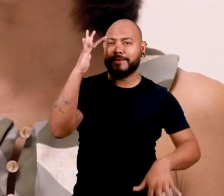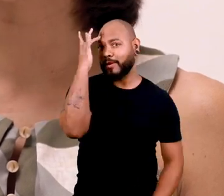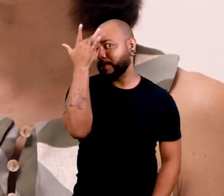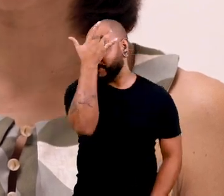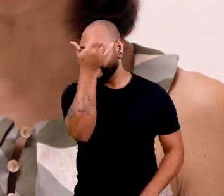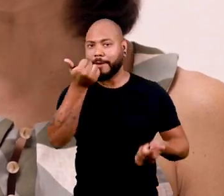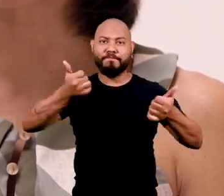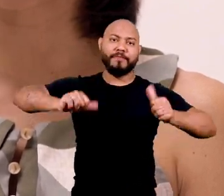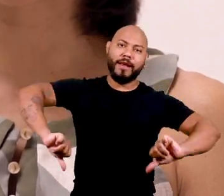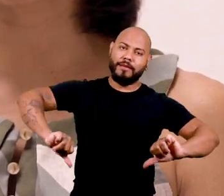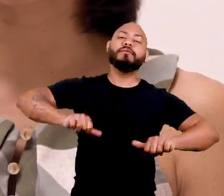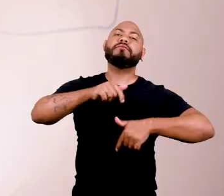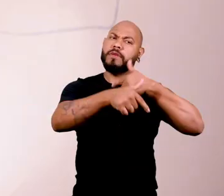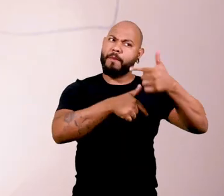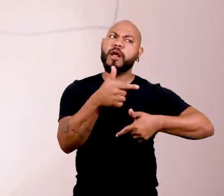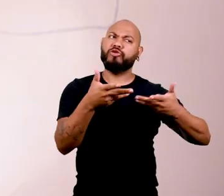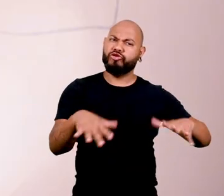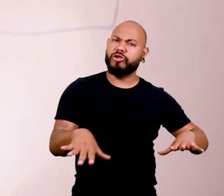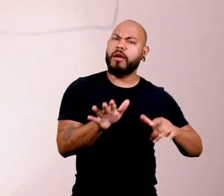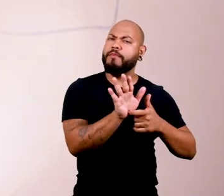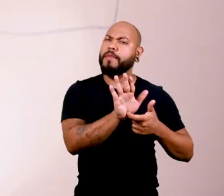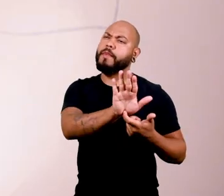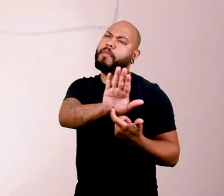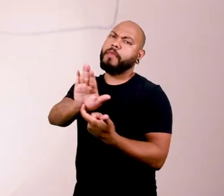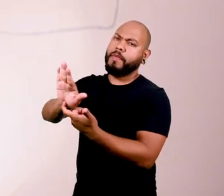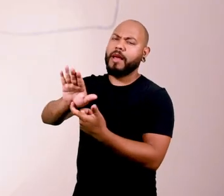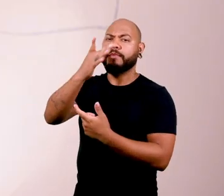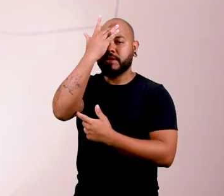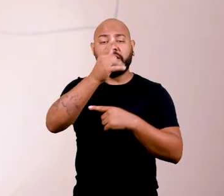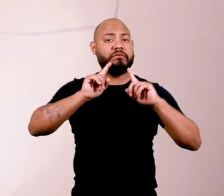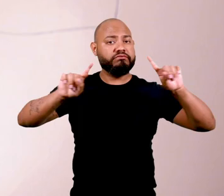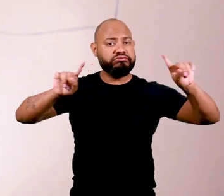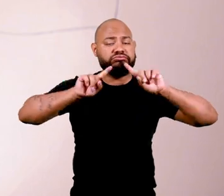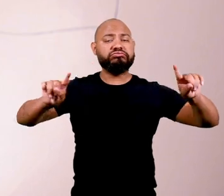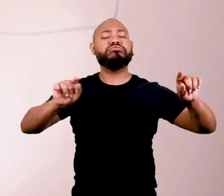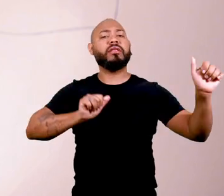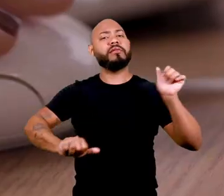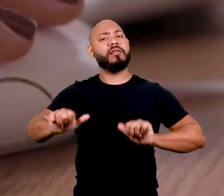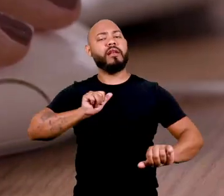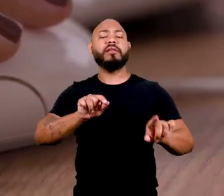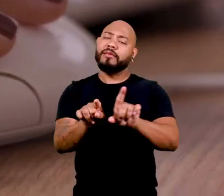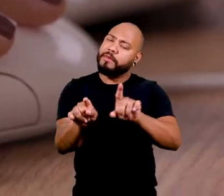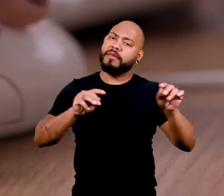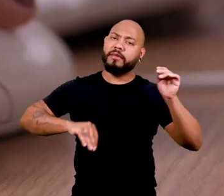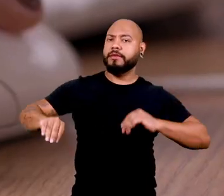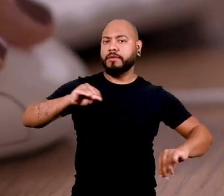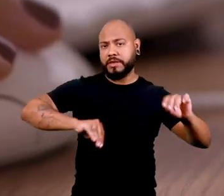trabalhos mostrando como aumentou o número de pacientes com queixas de ansiedade e depressão.